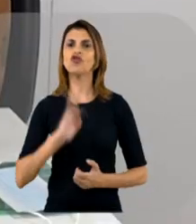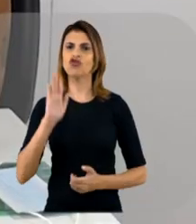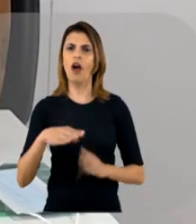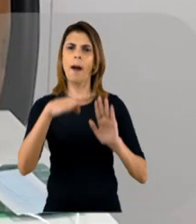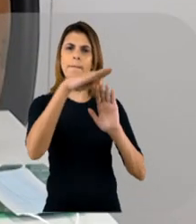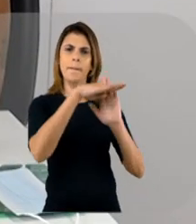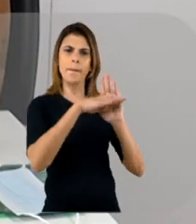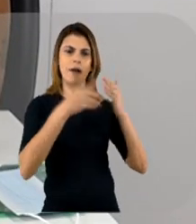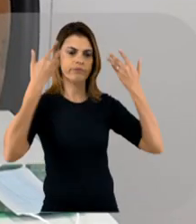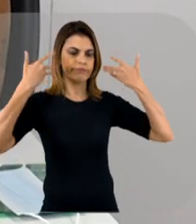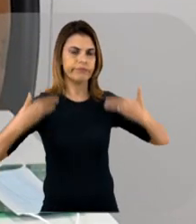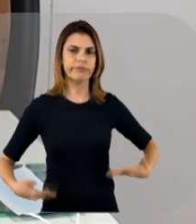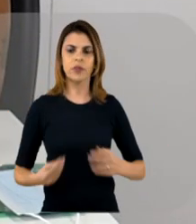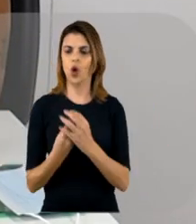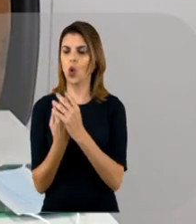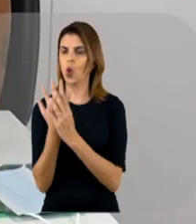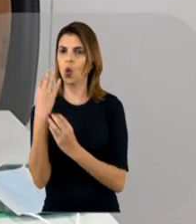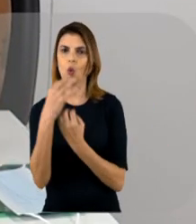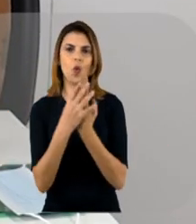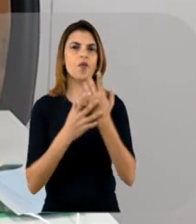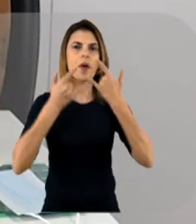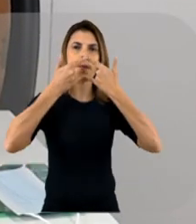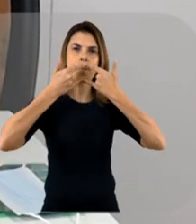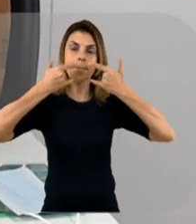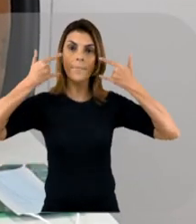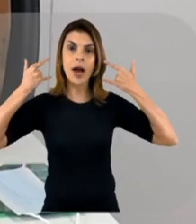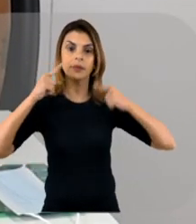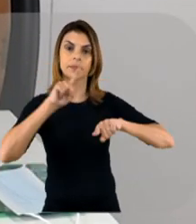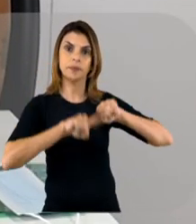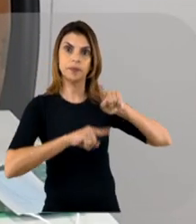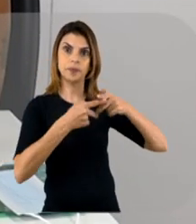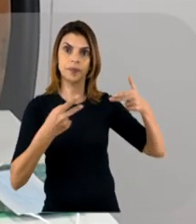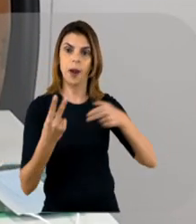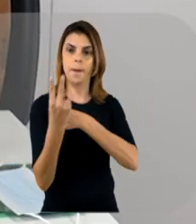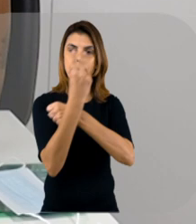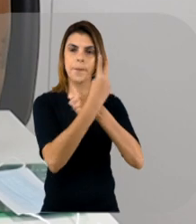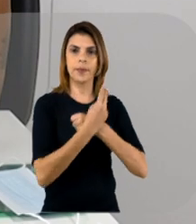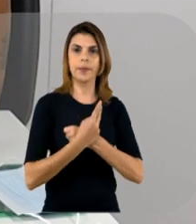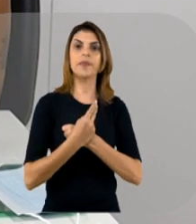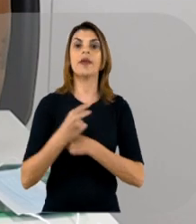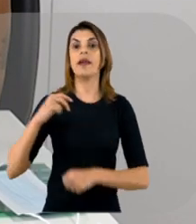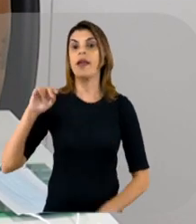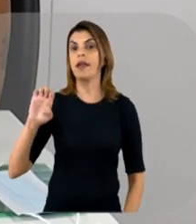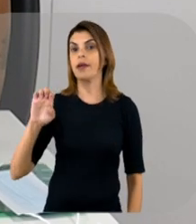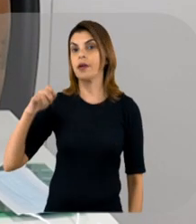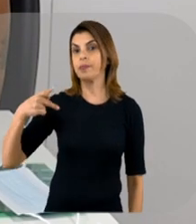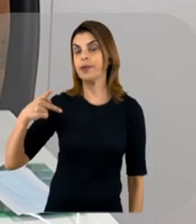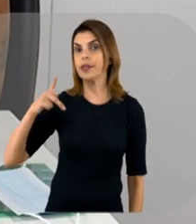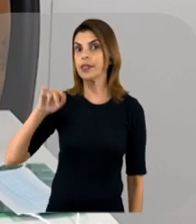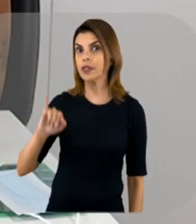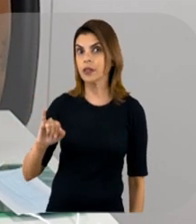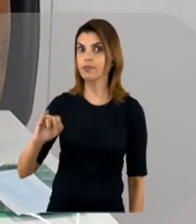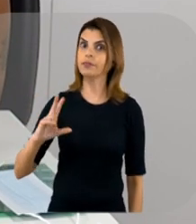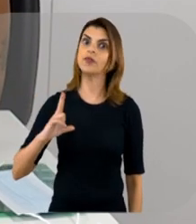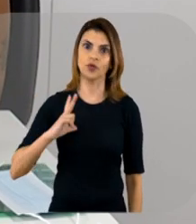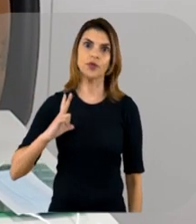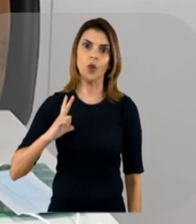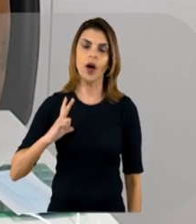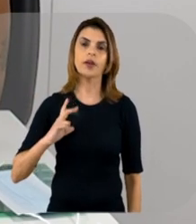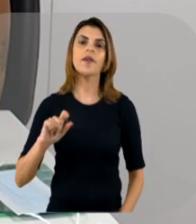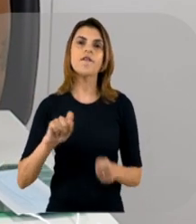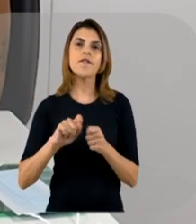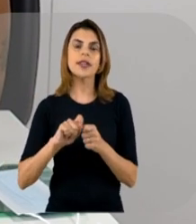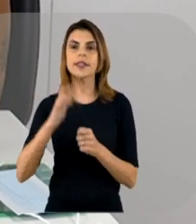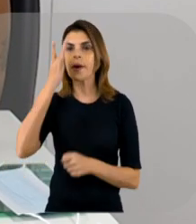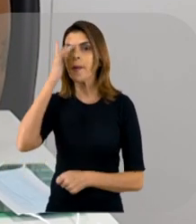Depois de nos paramentarmos com luvas máscara e equipamentos de proteção individual nós vamos então fazer